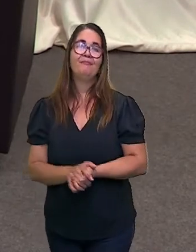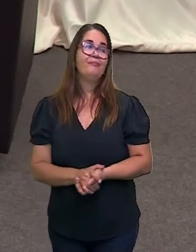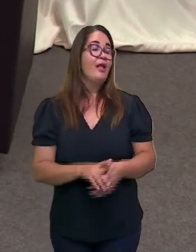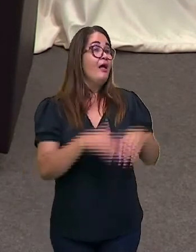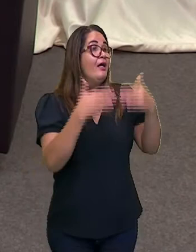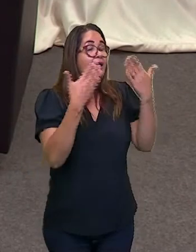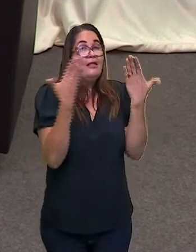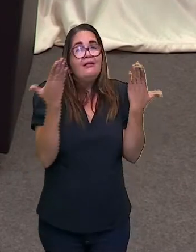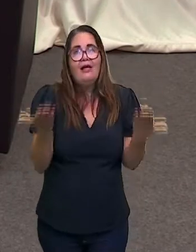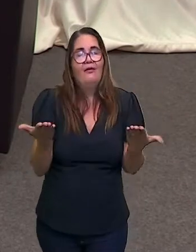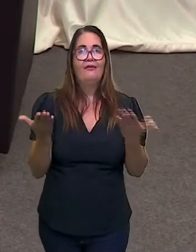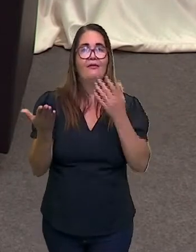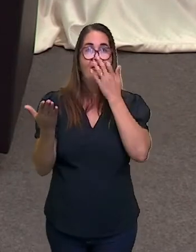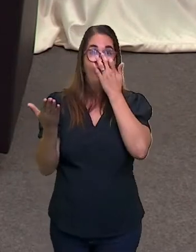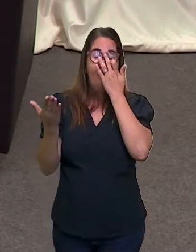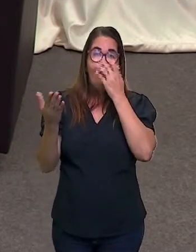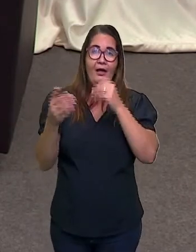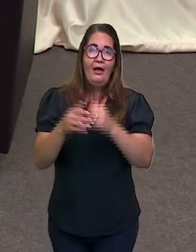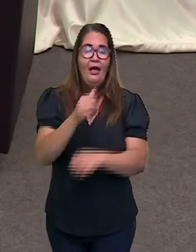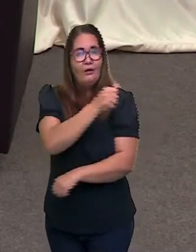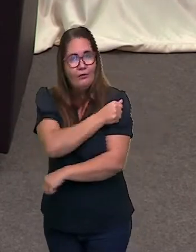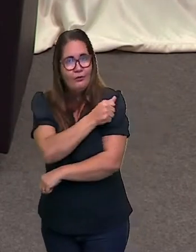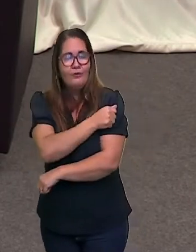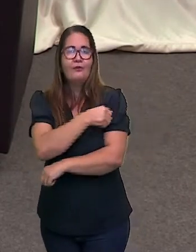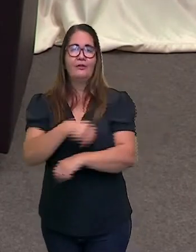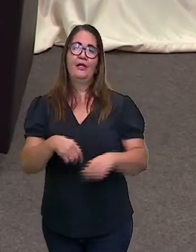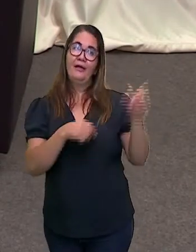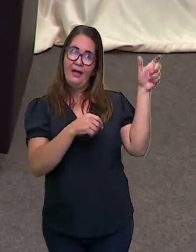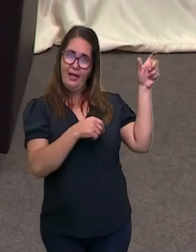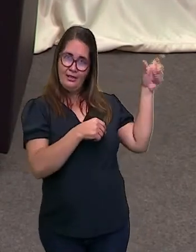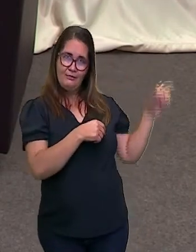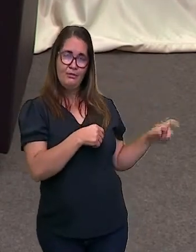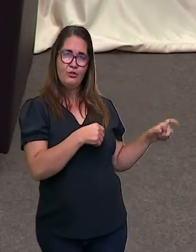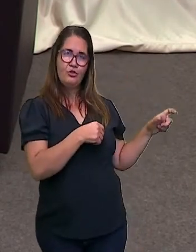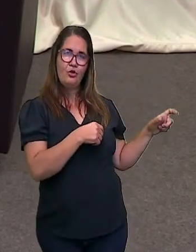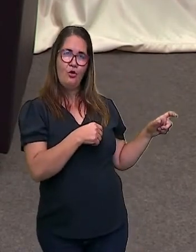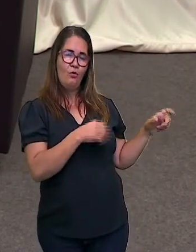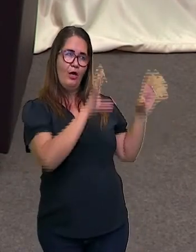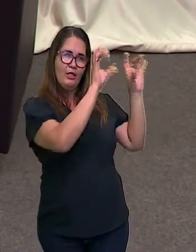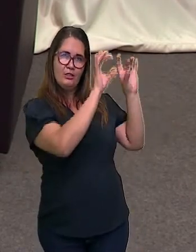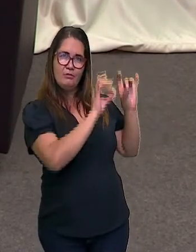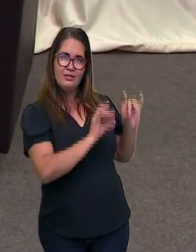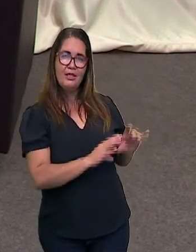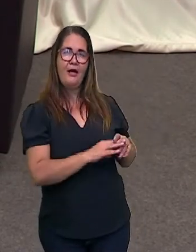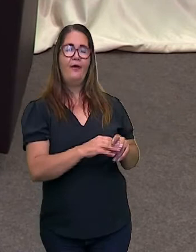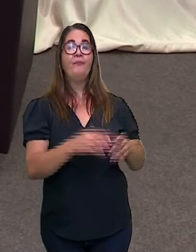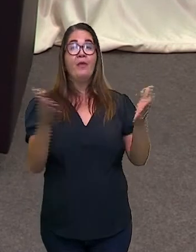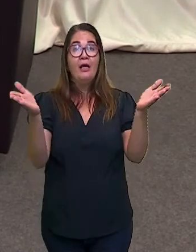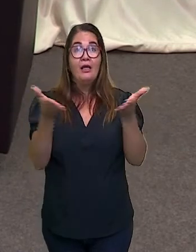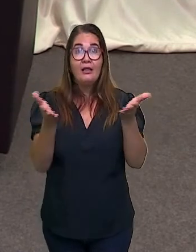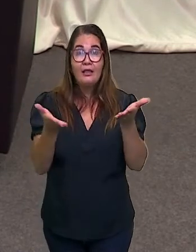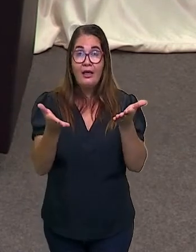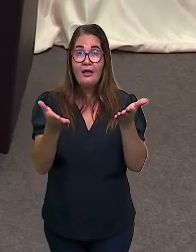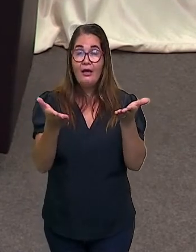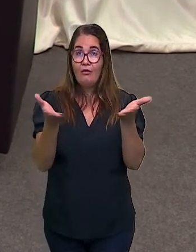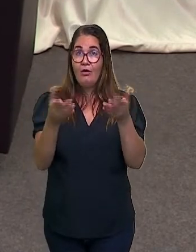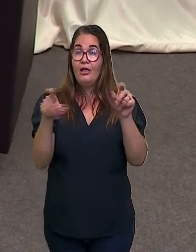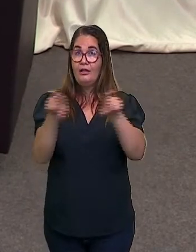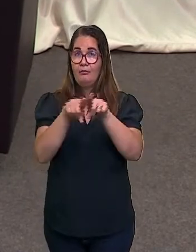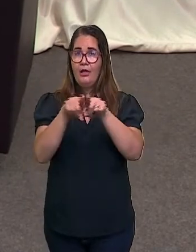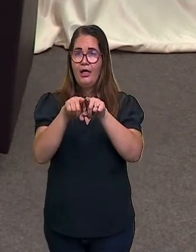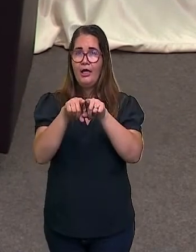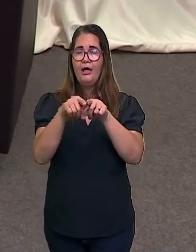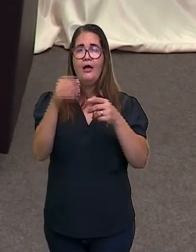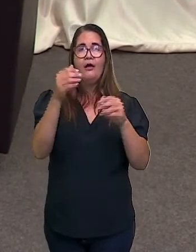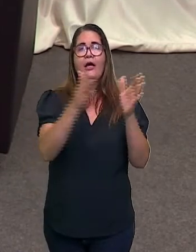Então, pessoal, na pessoa, né, da professora Dorinha, eu gostaria também de parabenizar todos os professores, né, que assim como